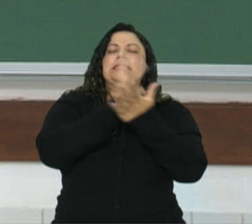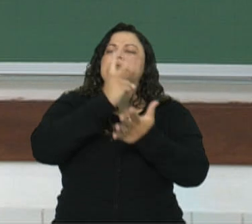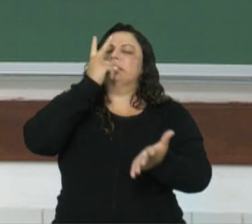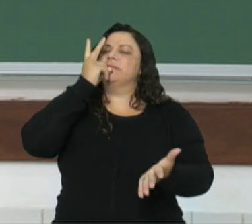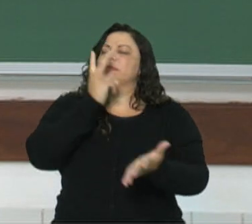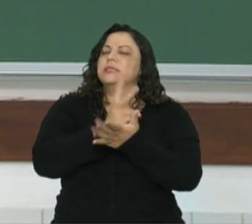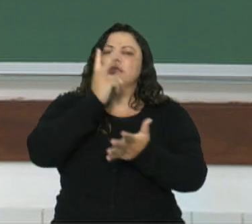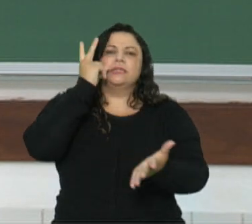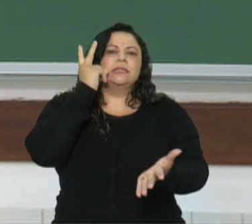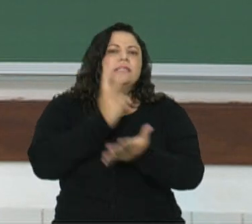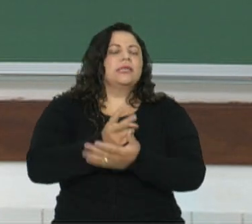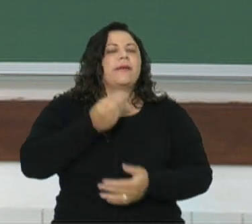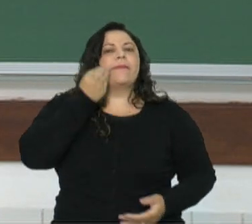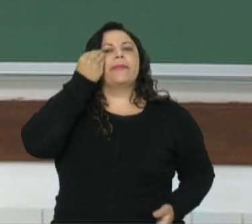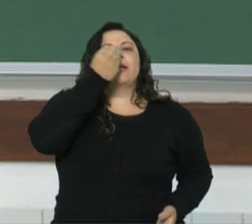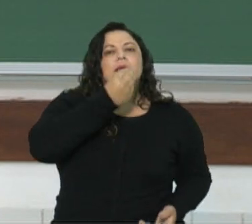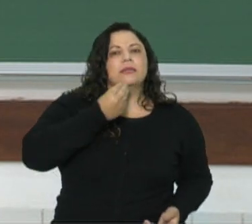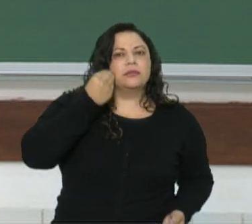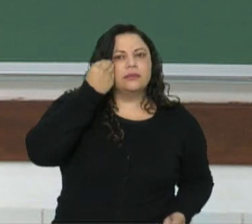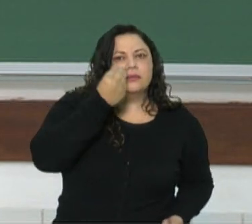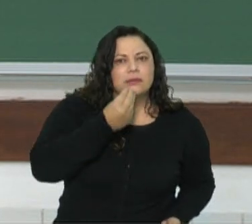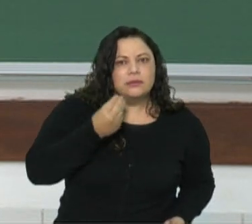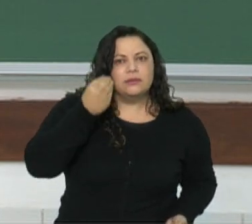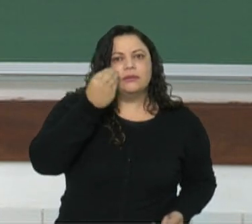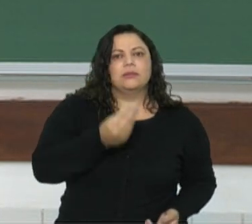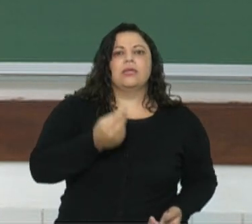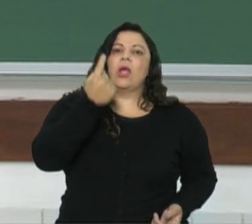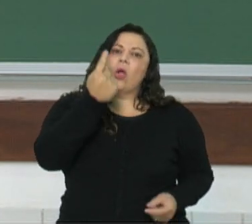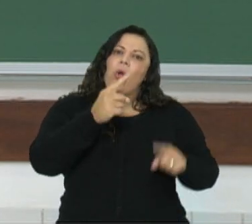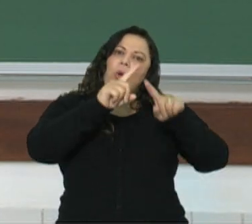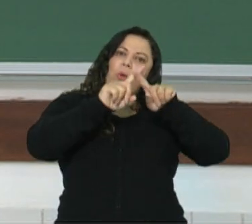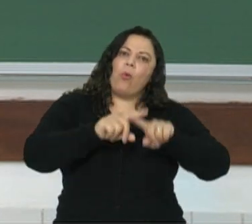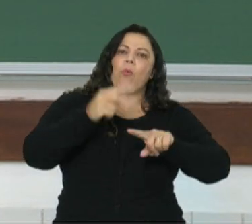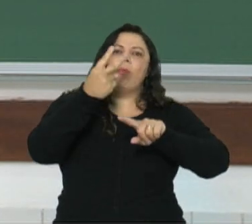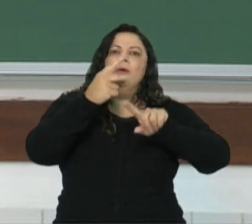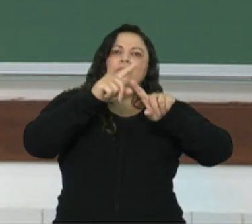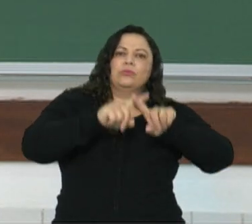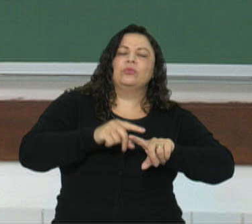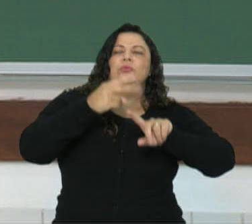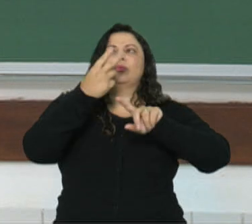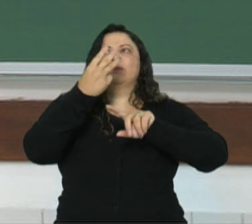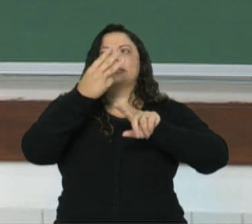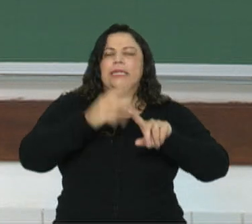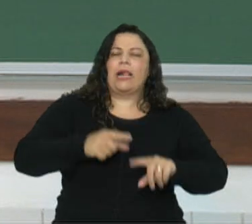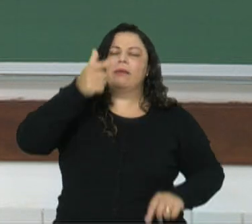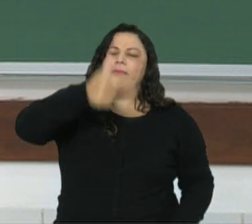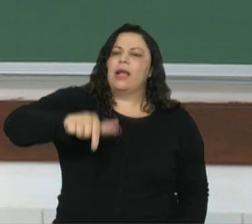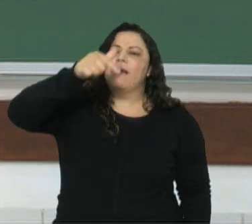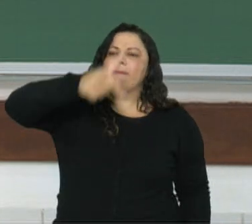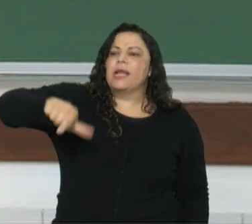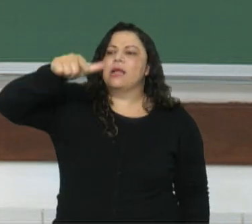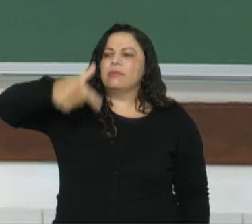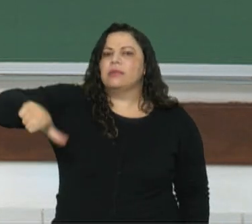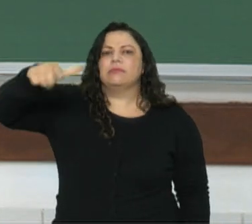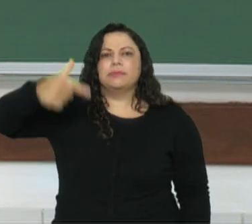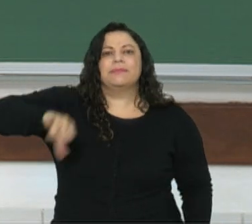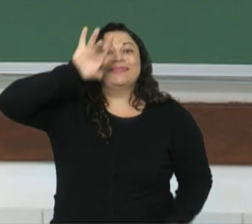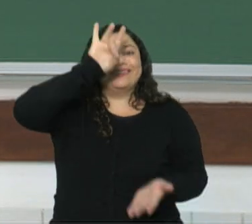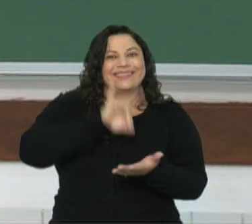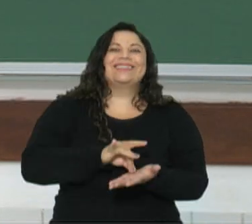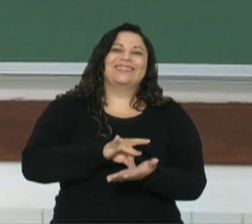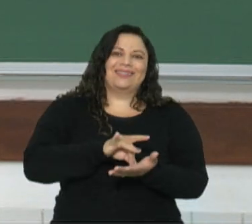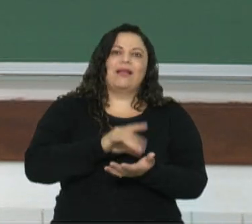todo experiências, fazer uma vez, 2 vezes, 3 vezes a experiência para ter certeza